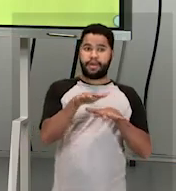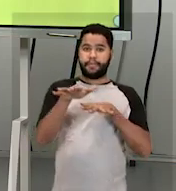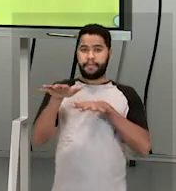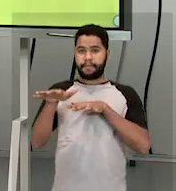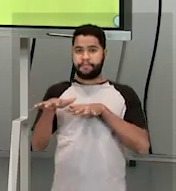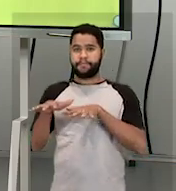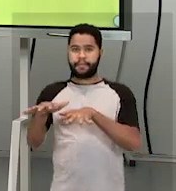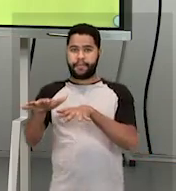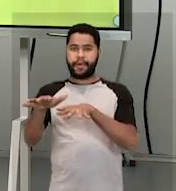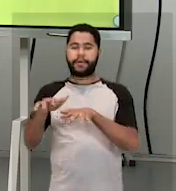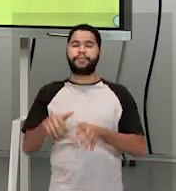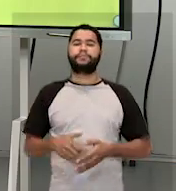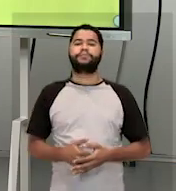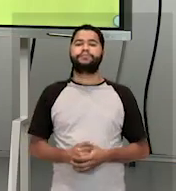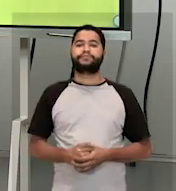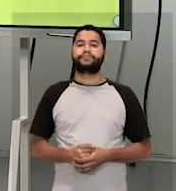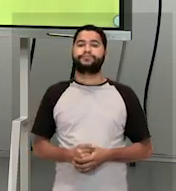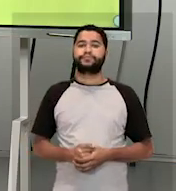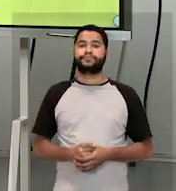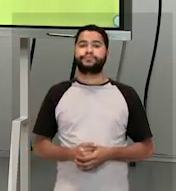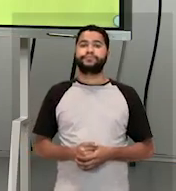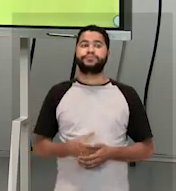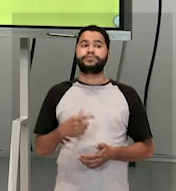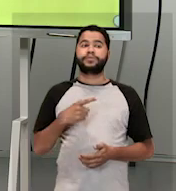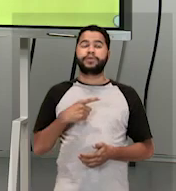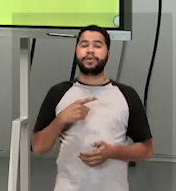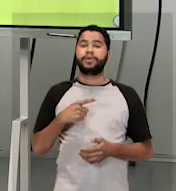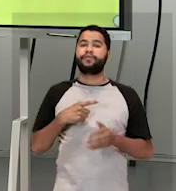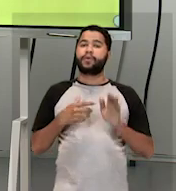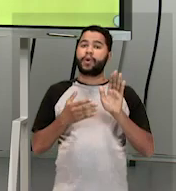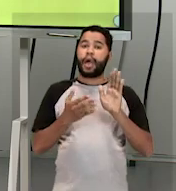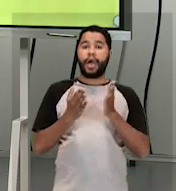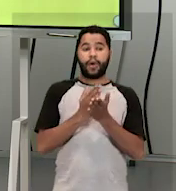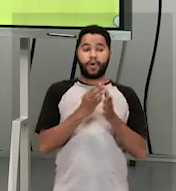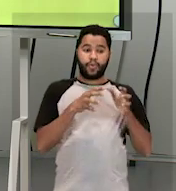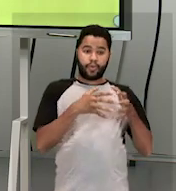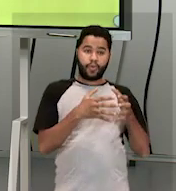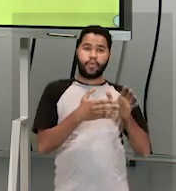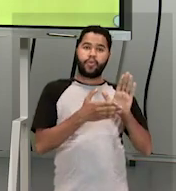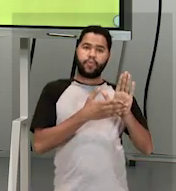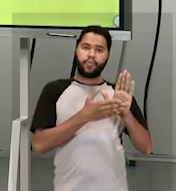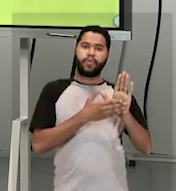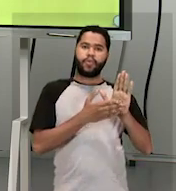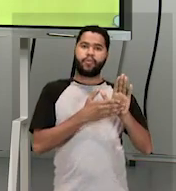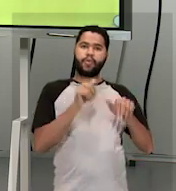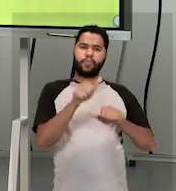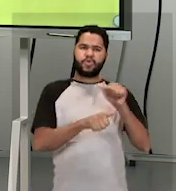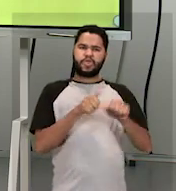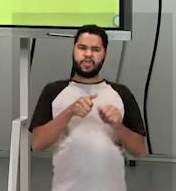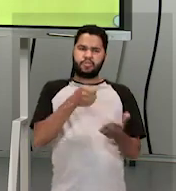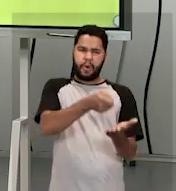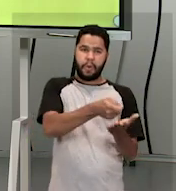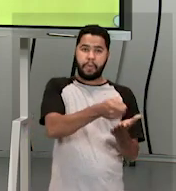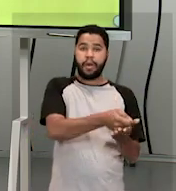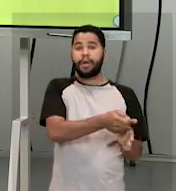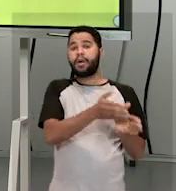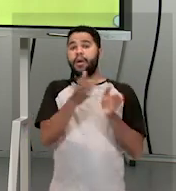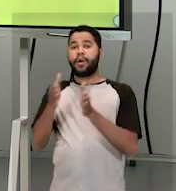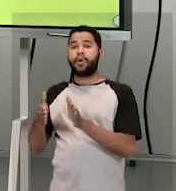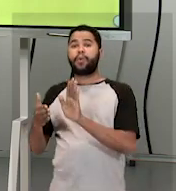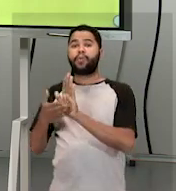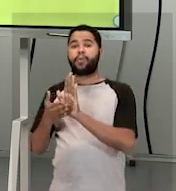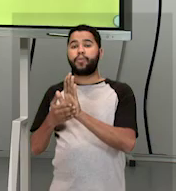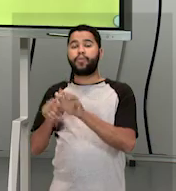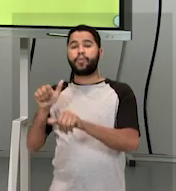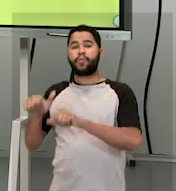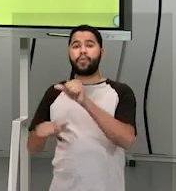os bolcheviques e mencheviques. Os bolcheviques vão propor mudanças pela força, os mencheviques vão propor